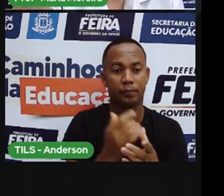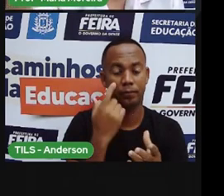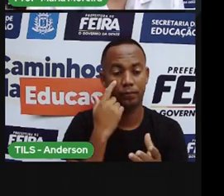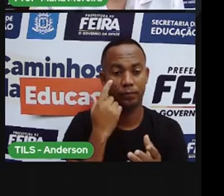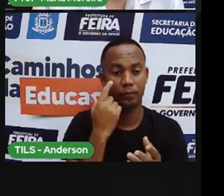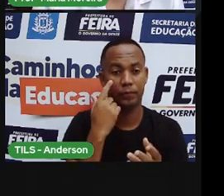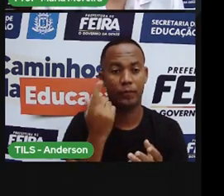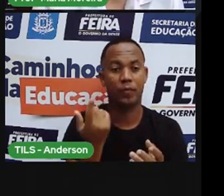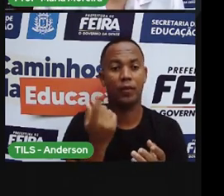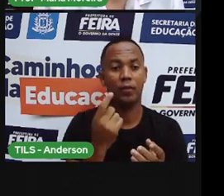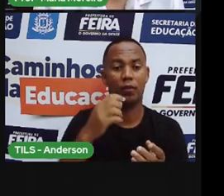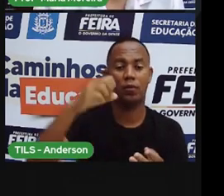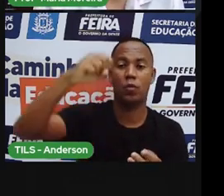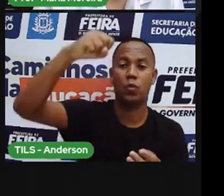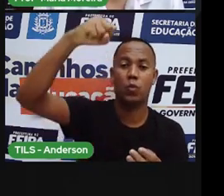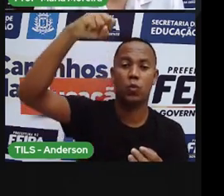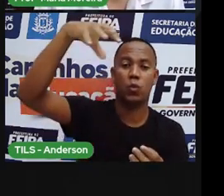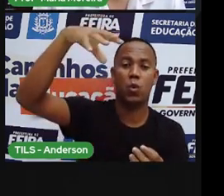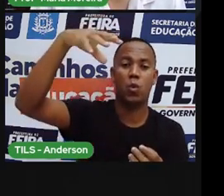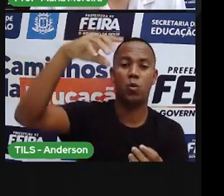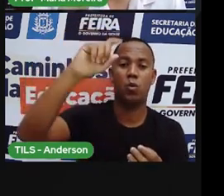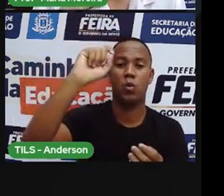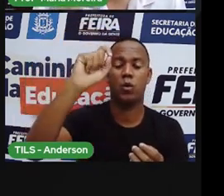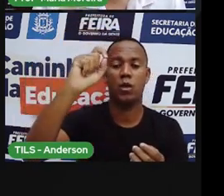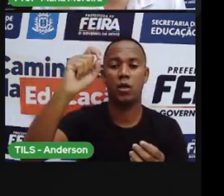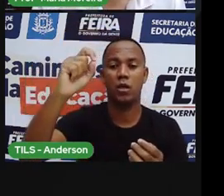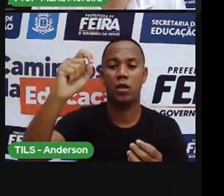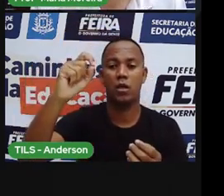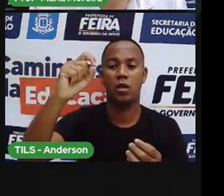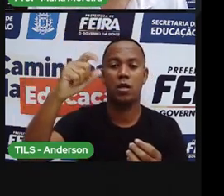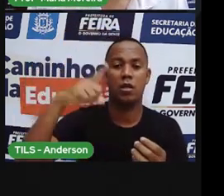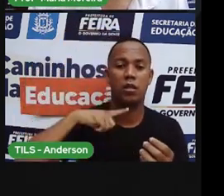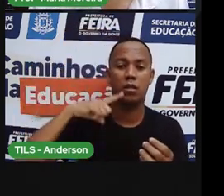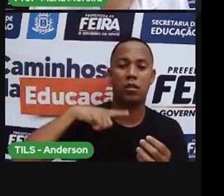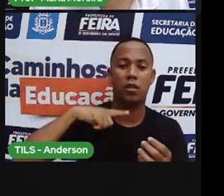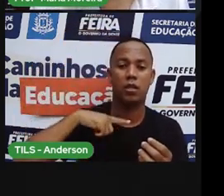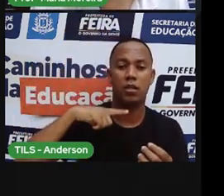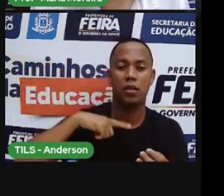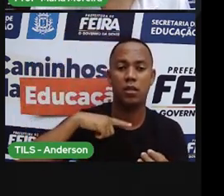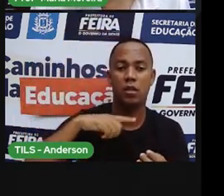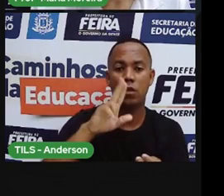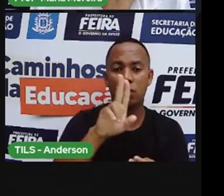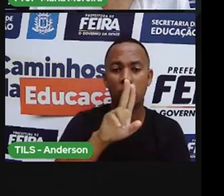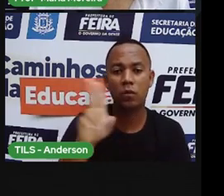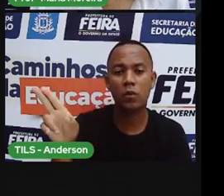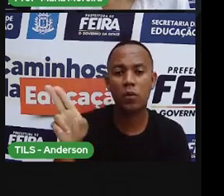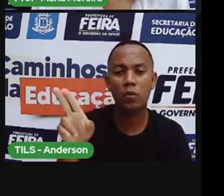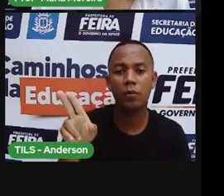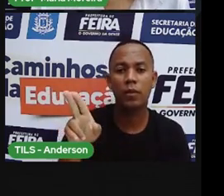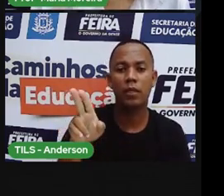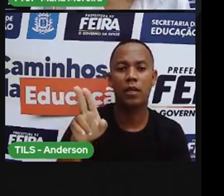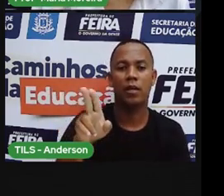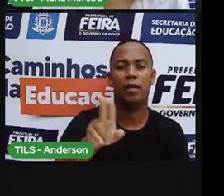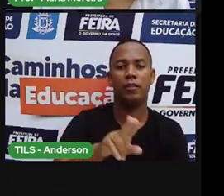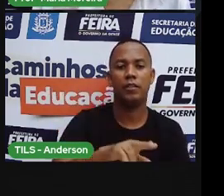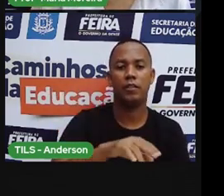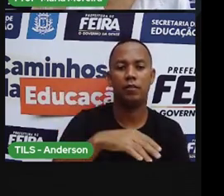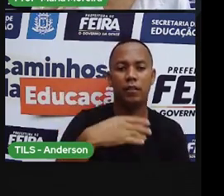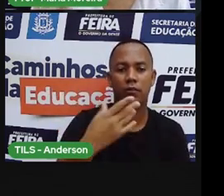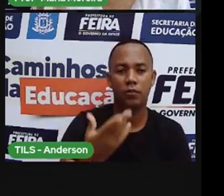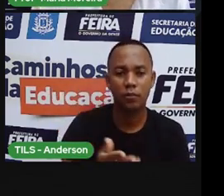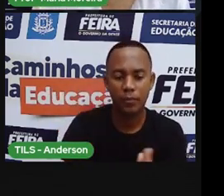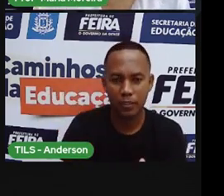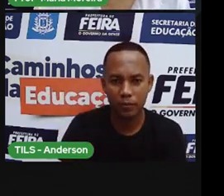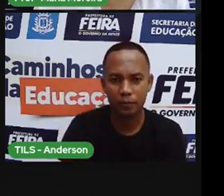essa temperatura do Sol que chega até a gente é chamada de radiação solar. E, às vezes,